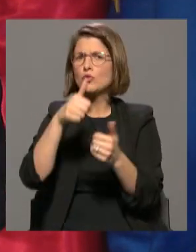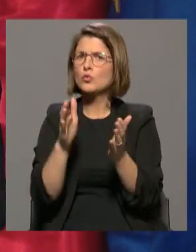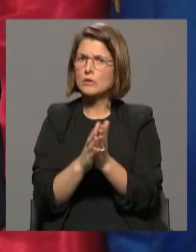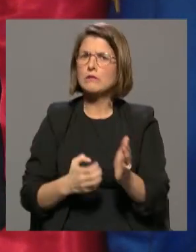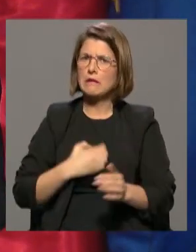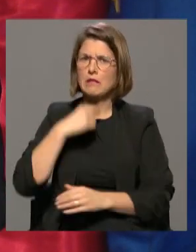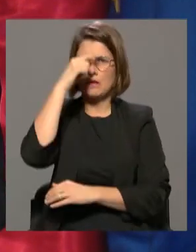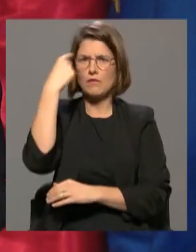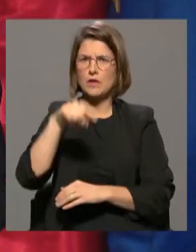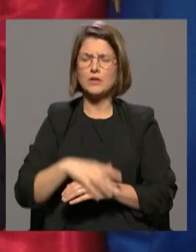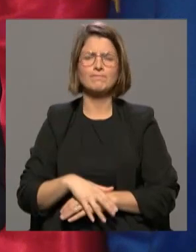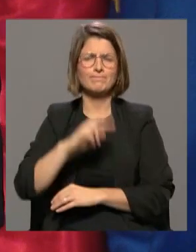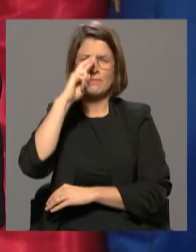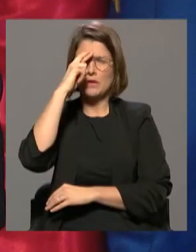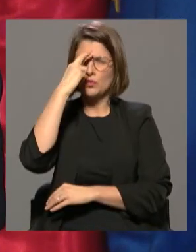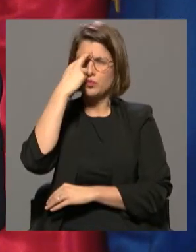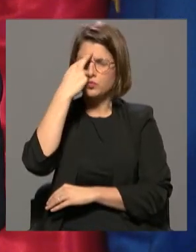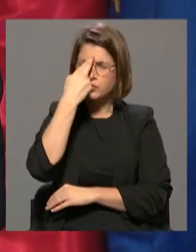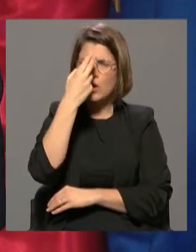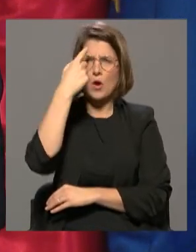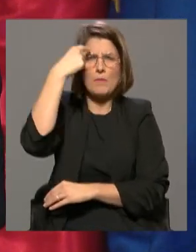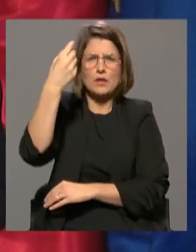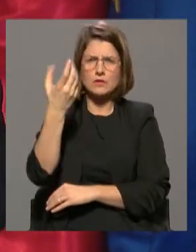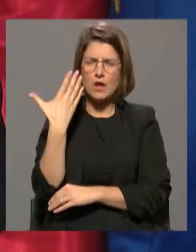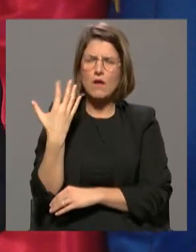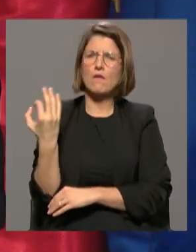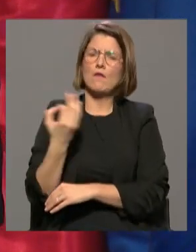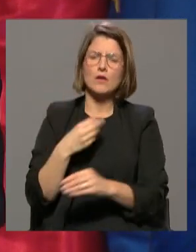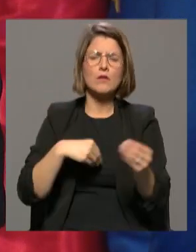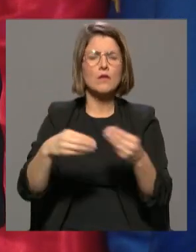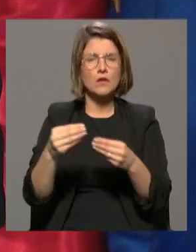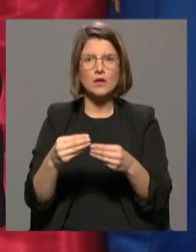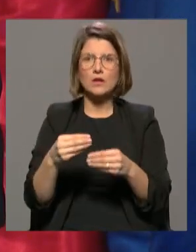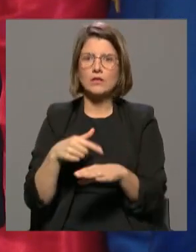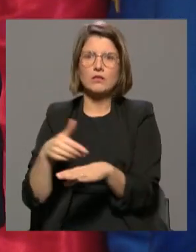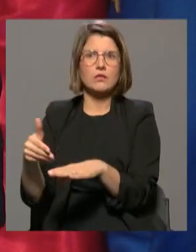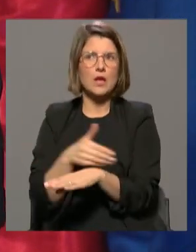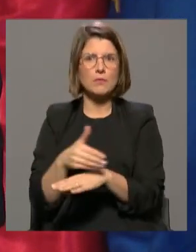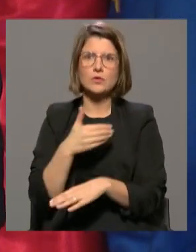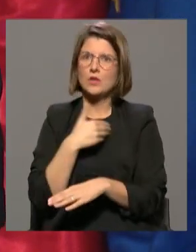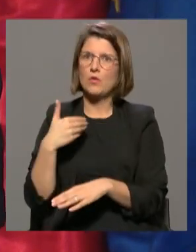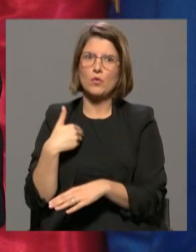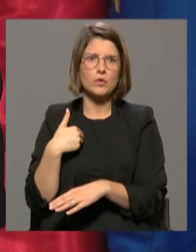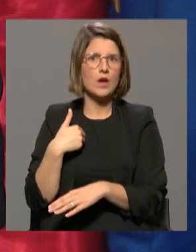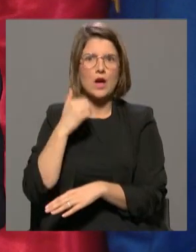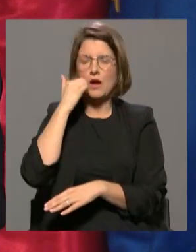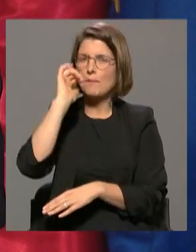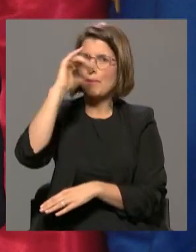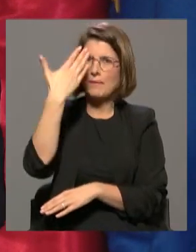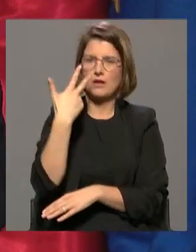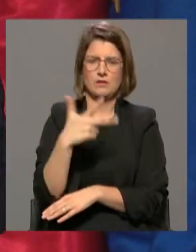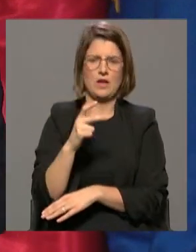temos sido resilientes e compreensivos estamos a viver a maior crise sanitária Mundial dos últimos 100 anos